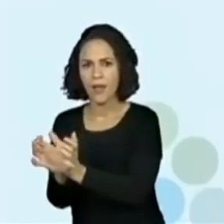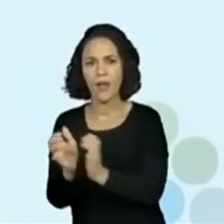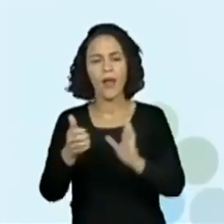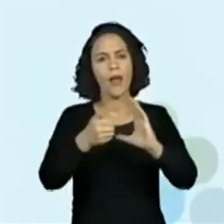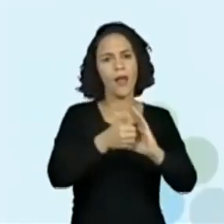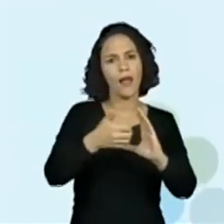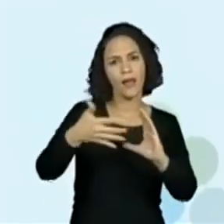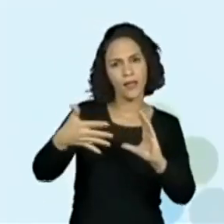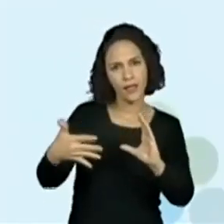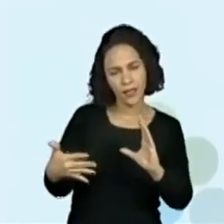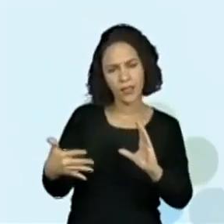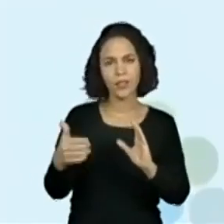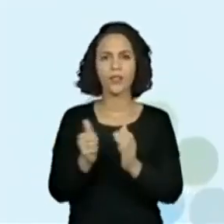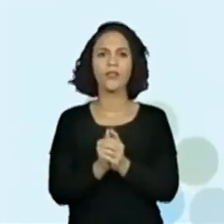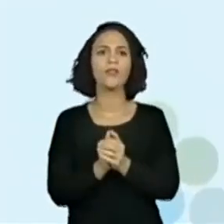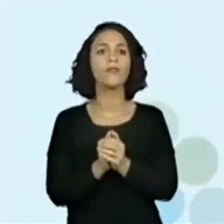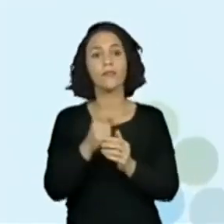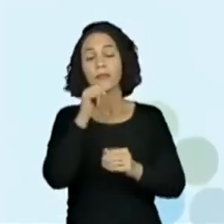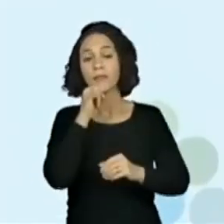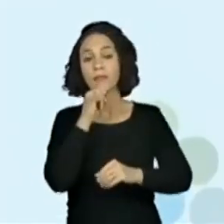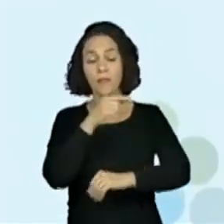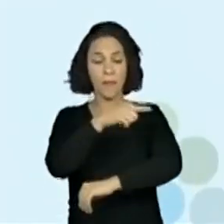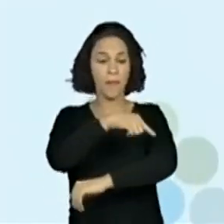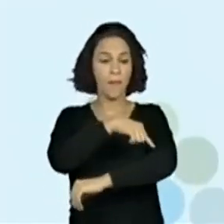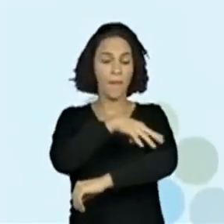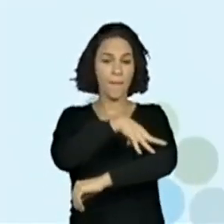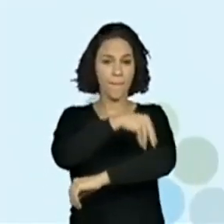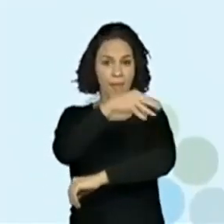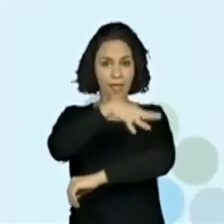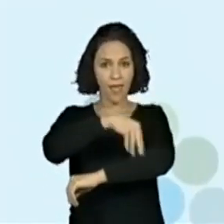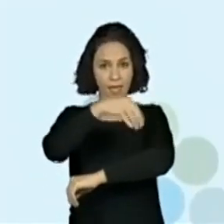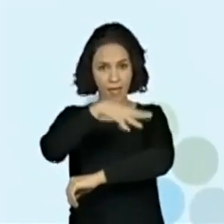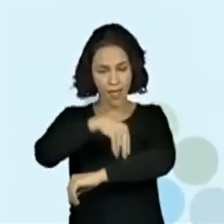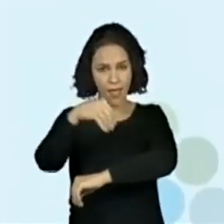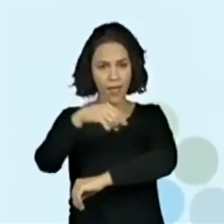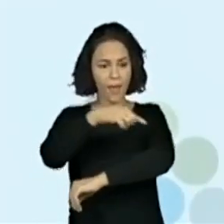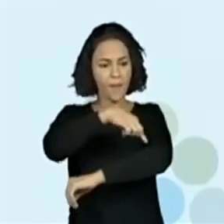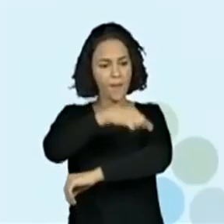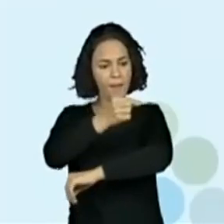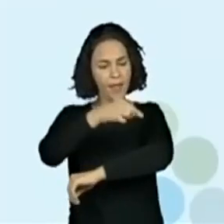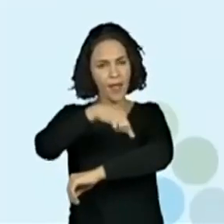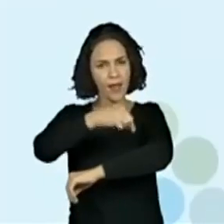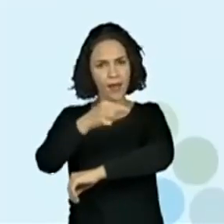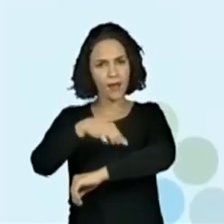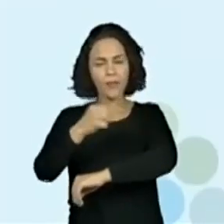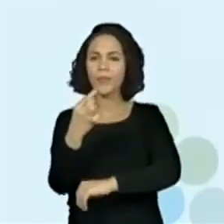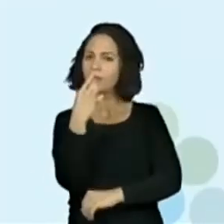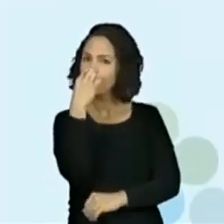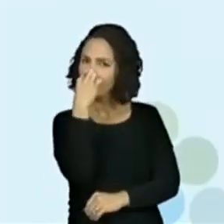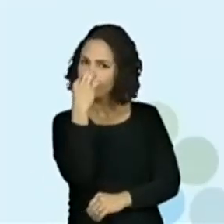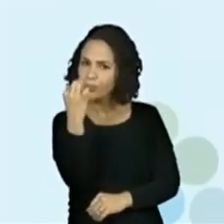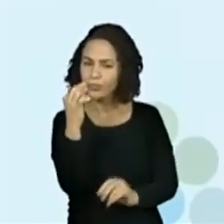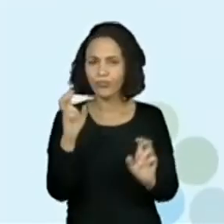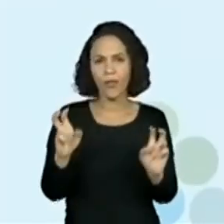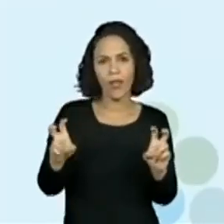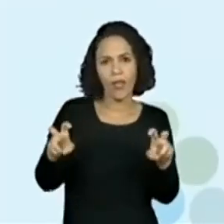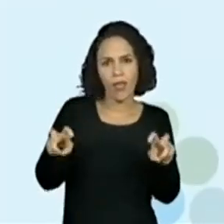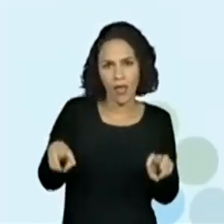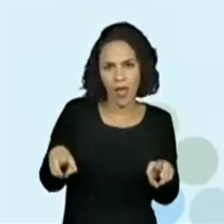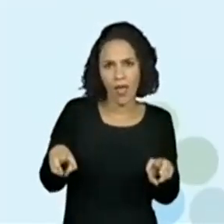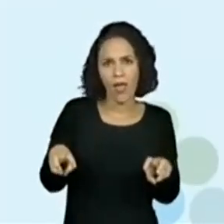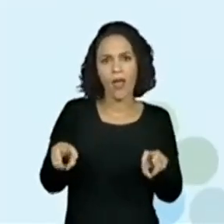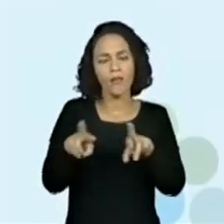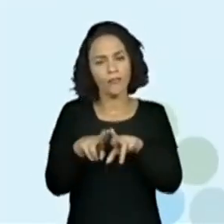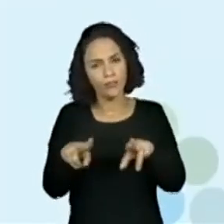observáveis. Presença de penas, pelos, escamas, bico, garras, antenas,